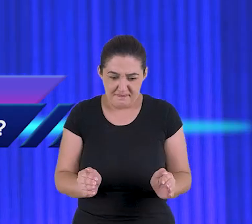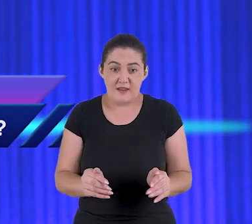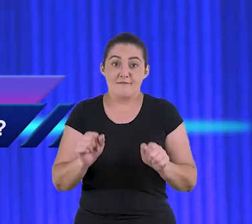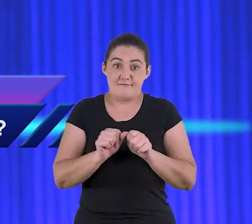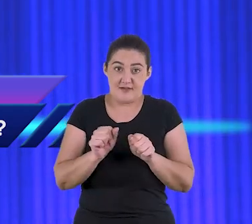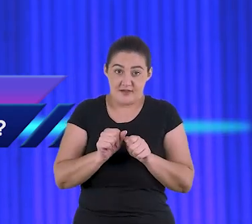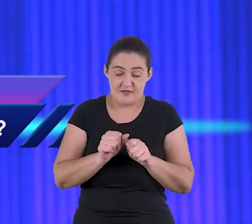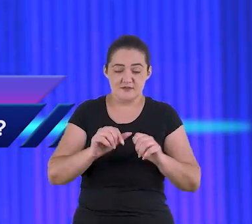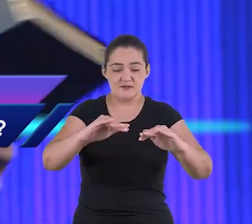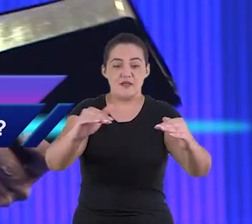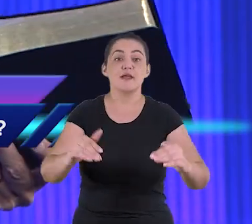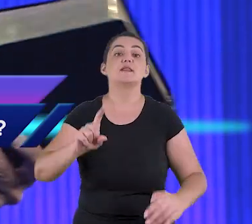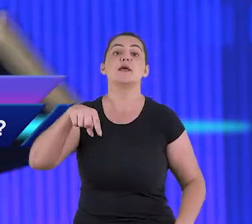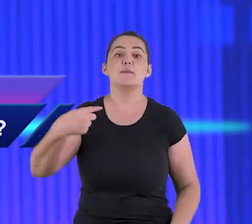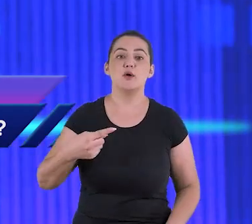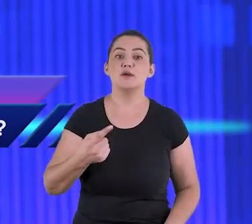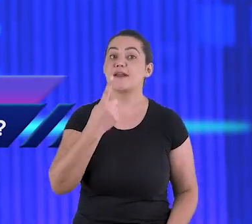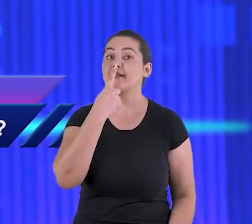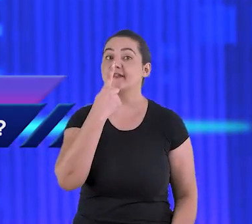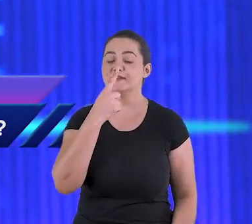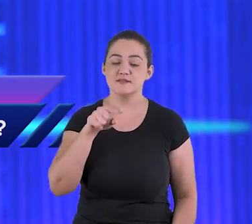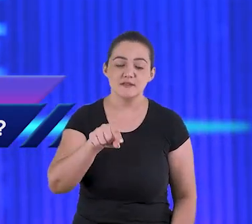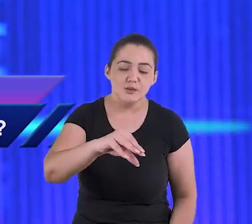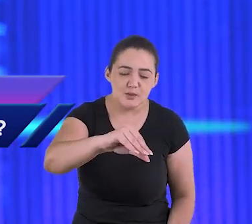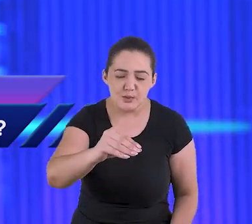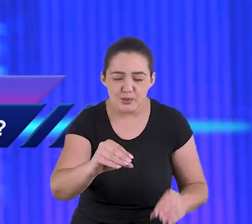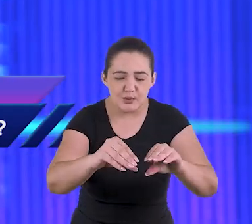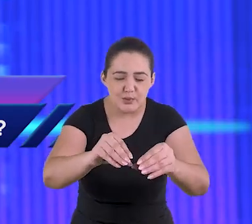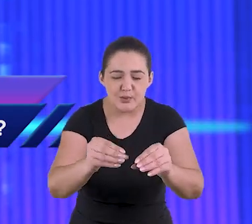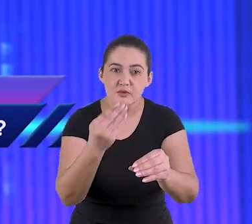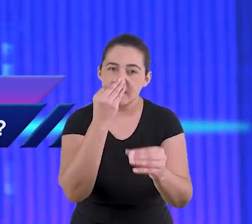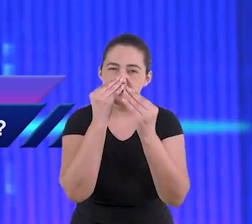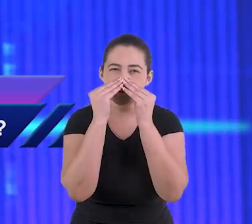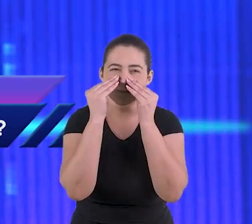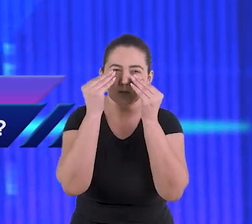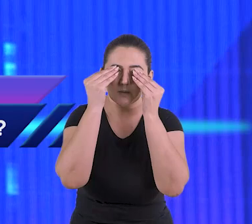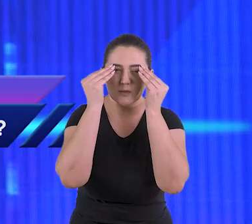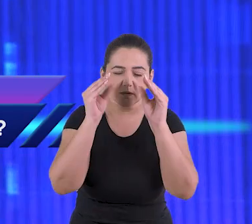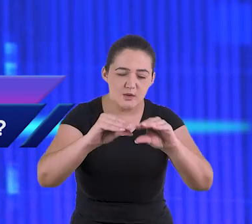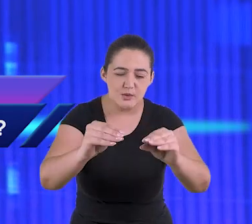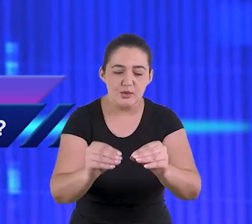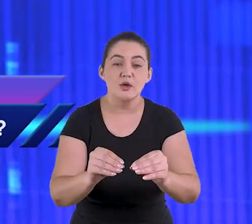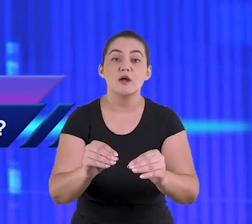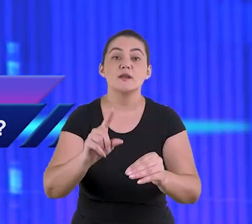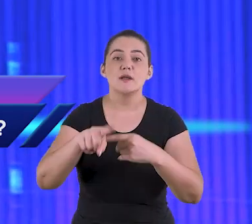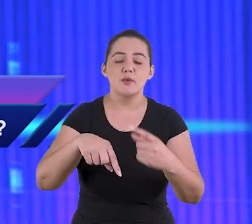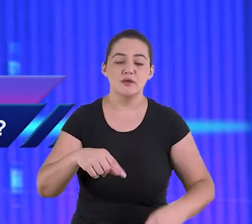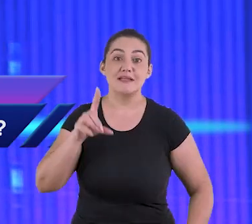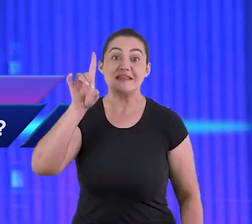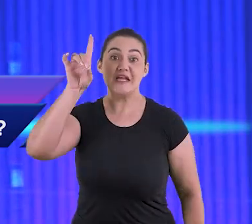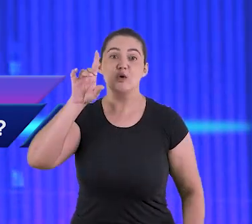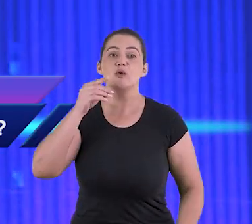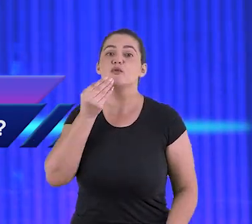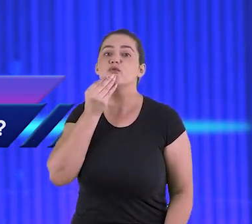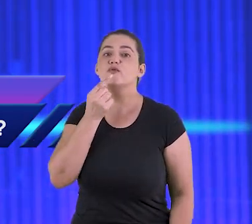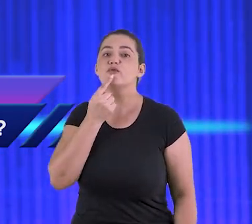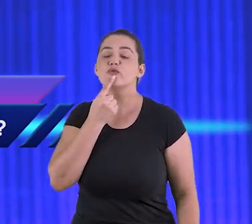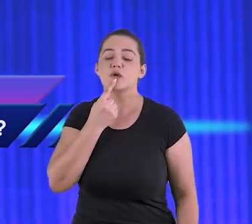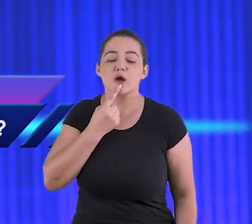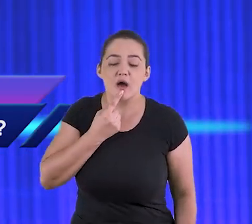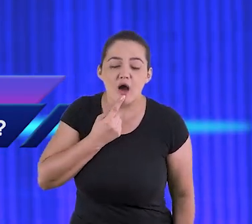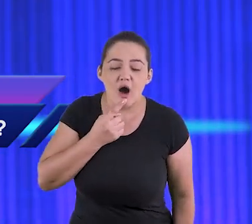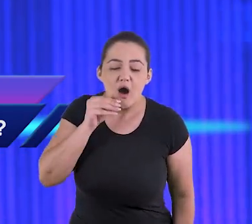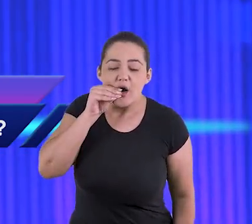o fôlego de vida. E sabe o que aconteceu? Aquele boneco de pó da terra, mais